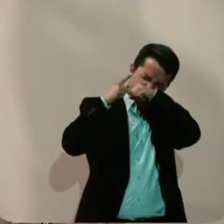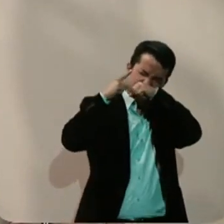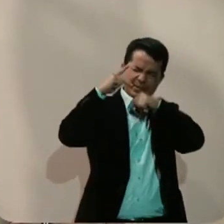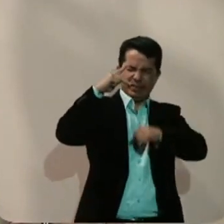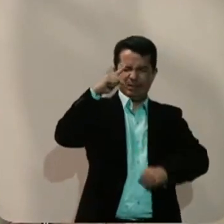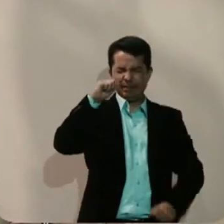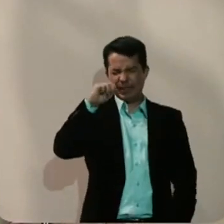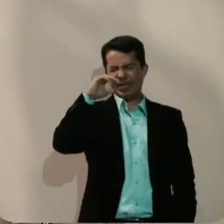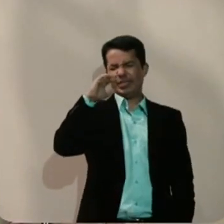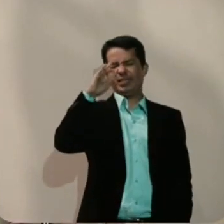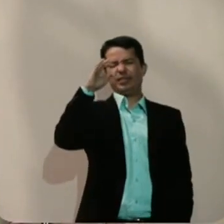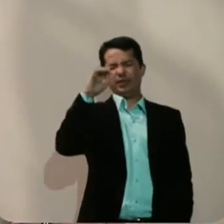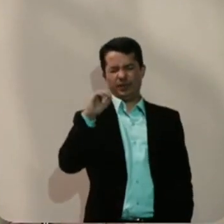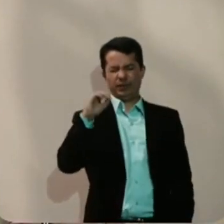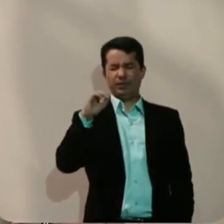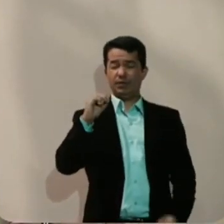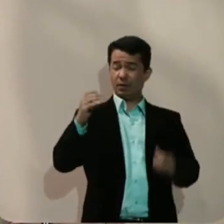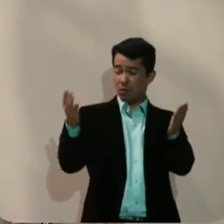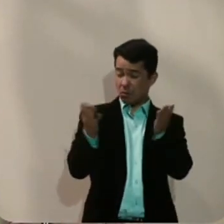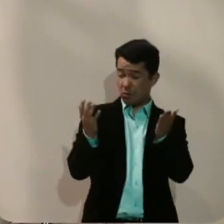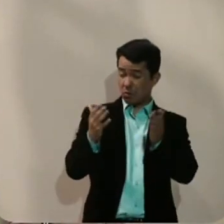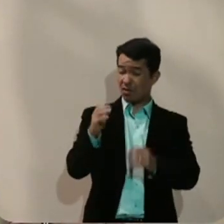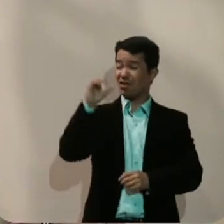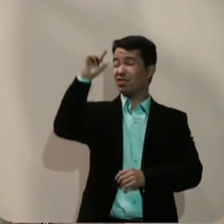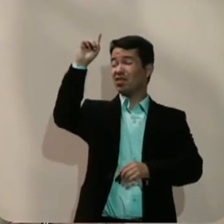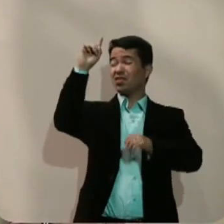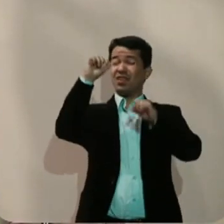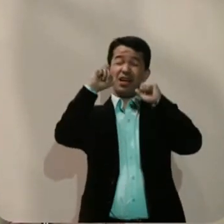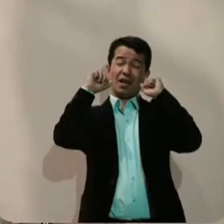do Senhor esteja sobre esse teu